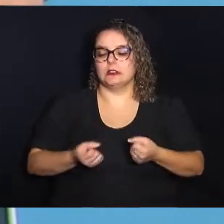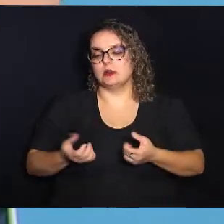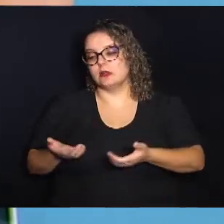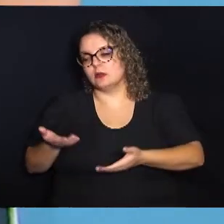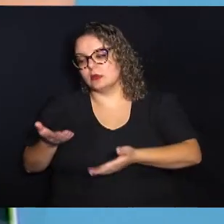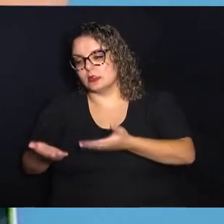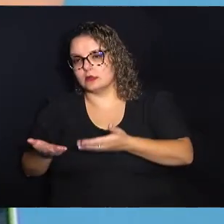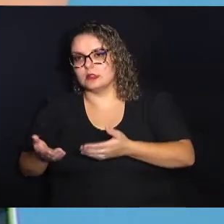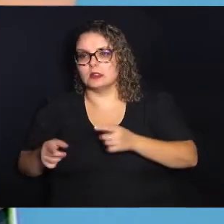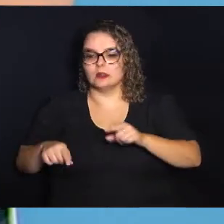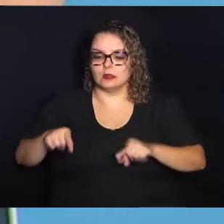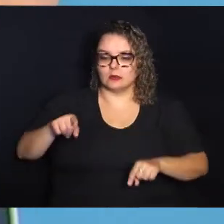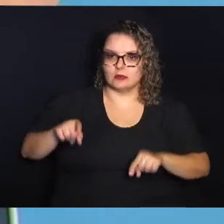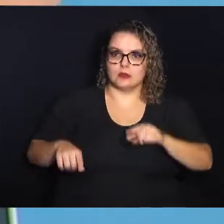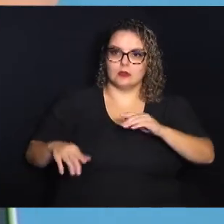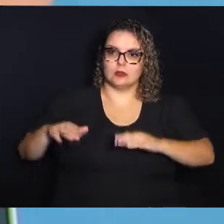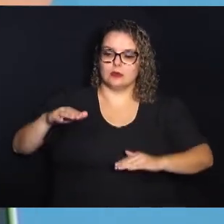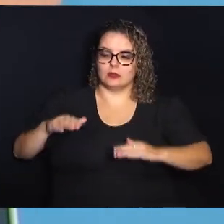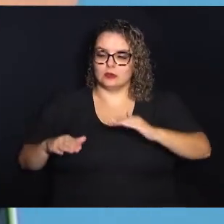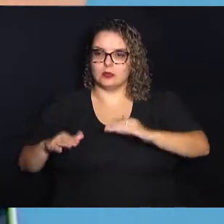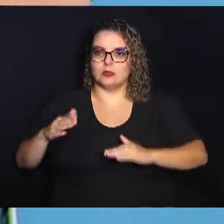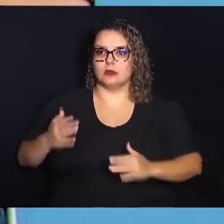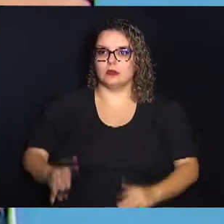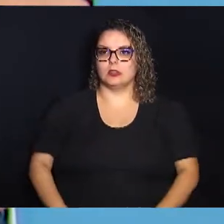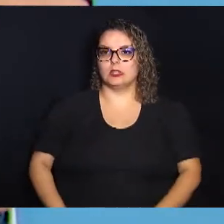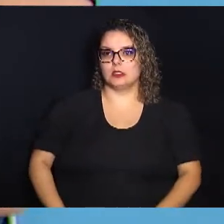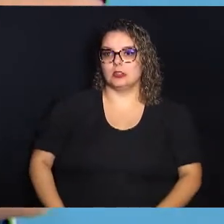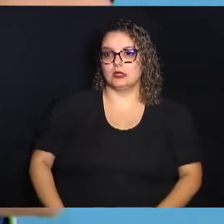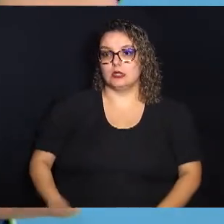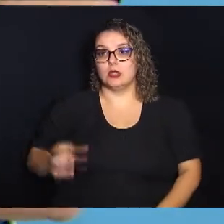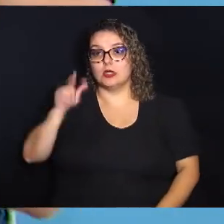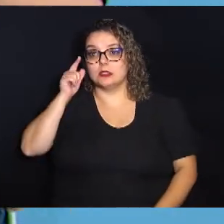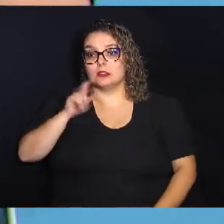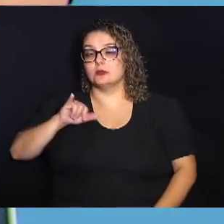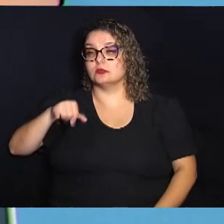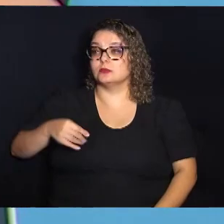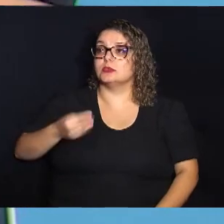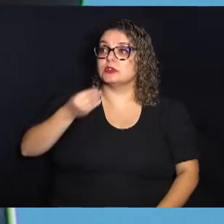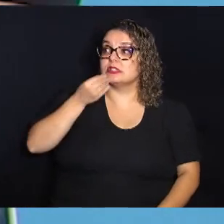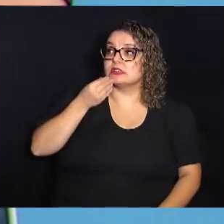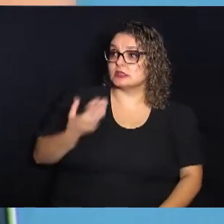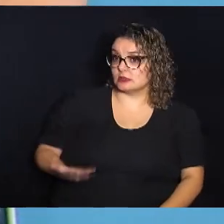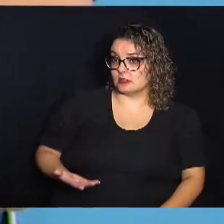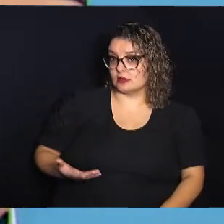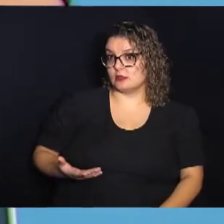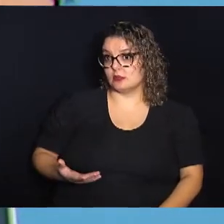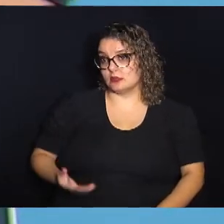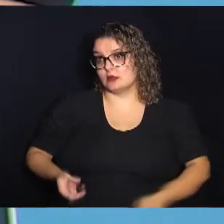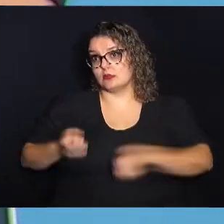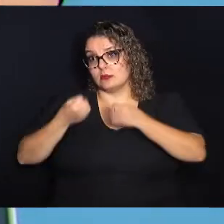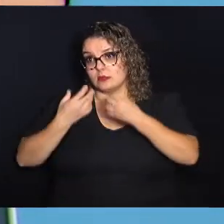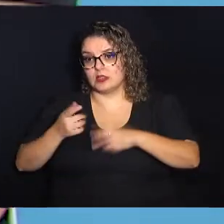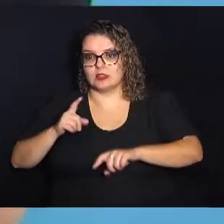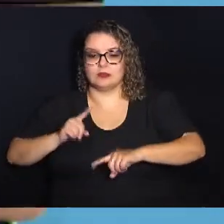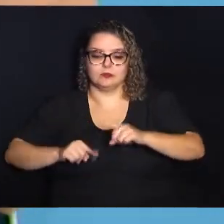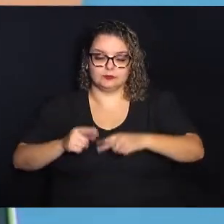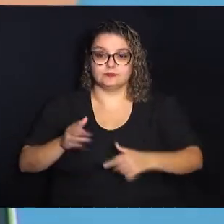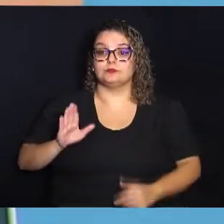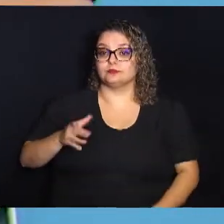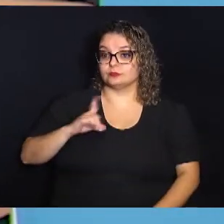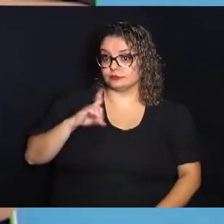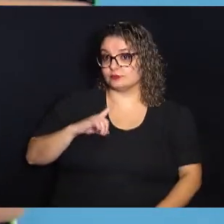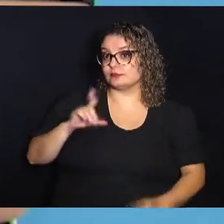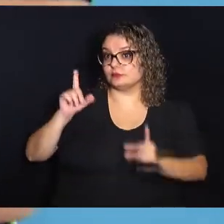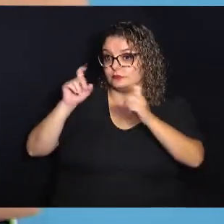leve, e aí desequilibra também o estudo. Então você não consegue aproveitar tão bem aquela matéria que você